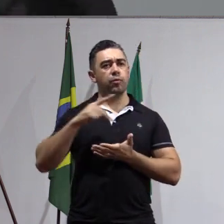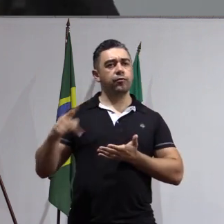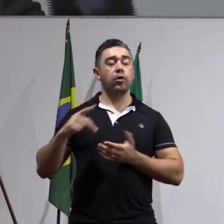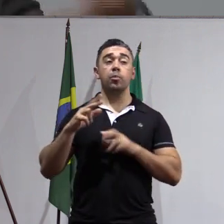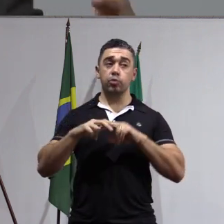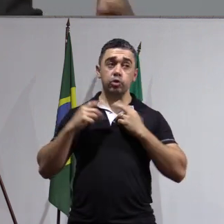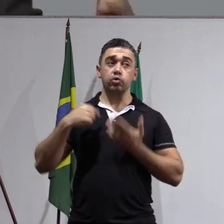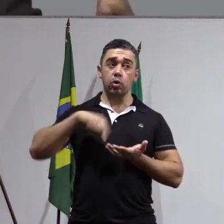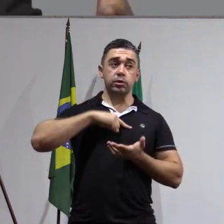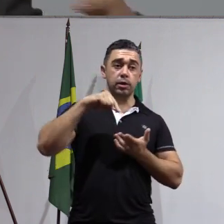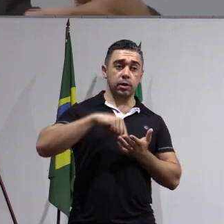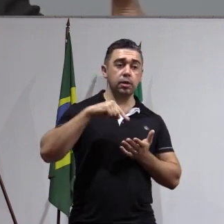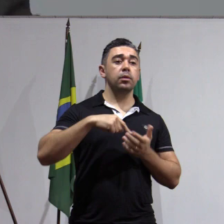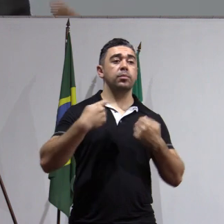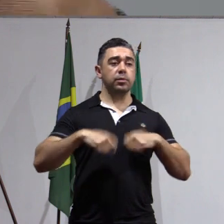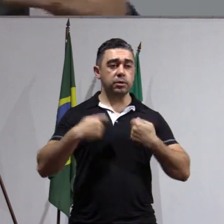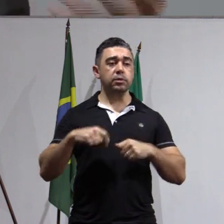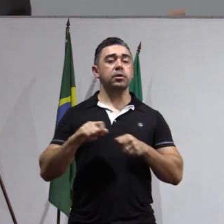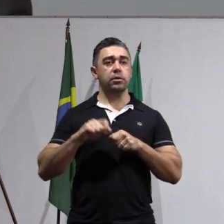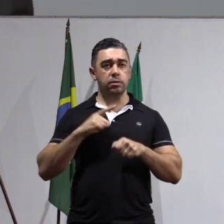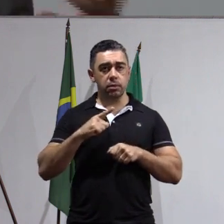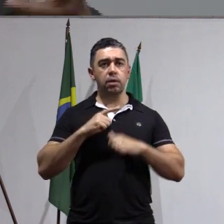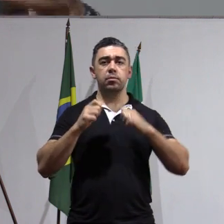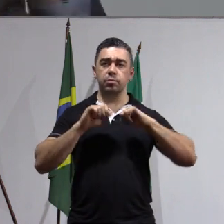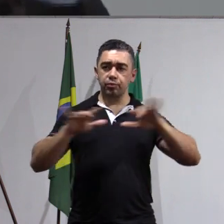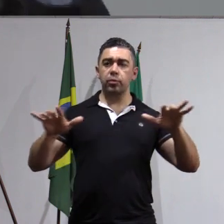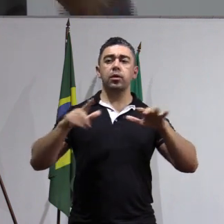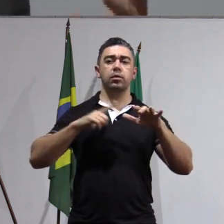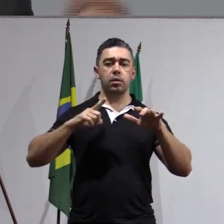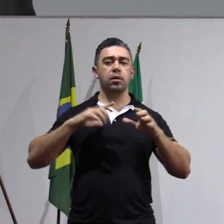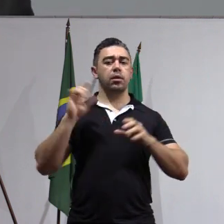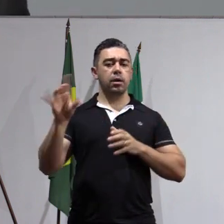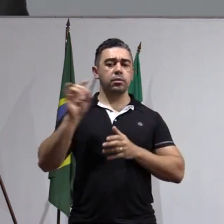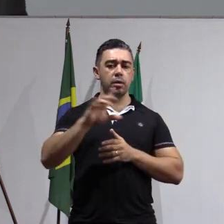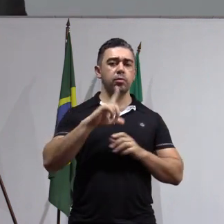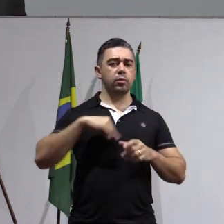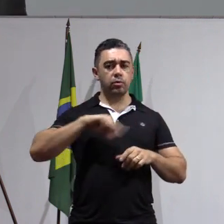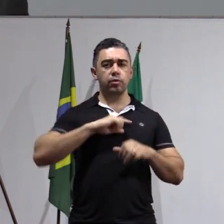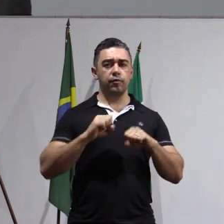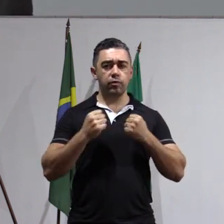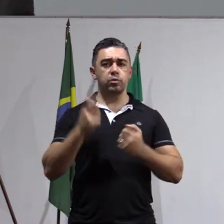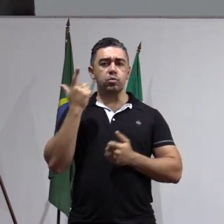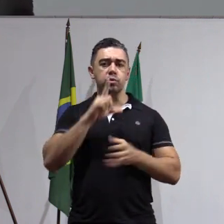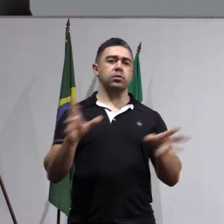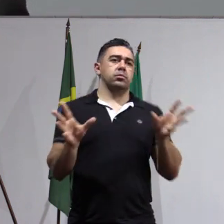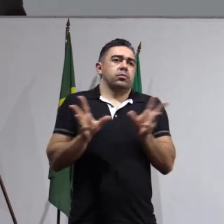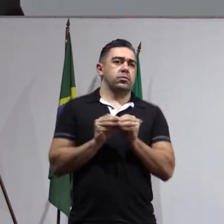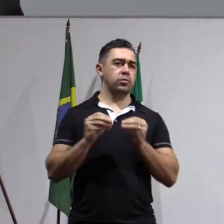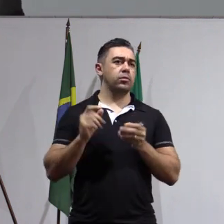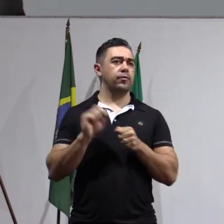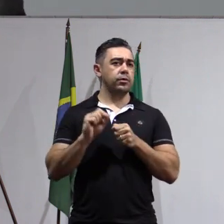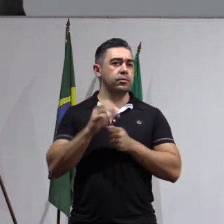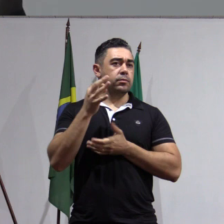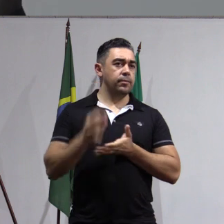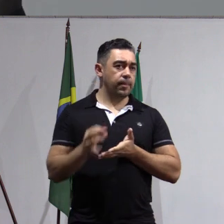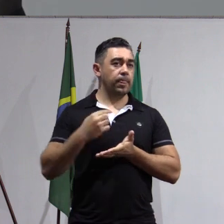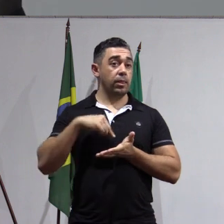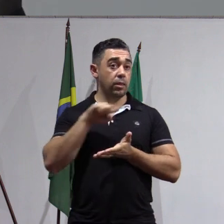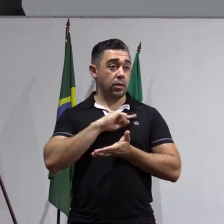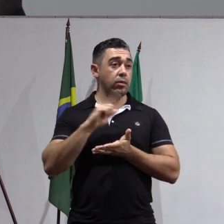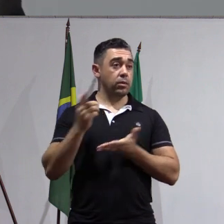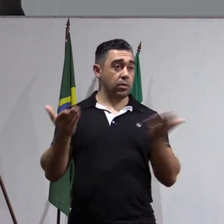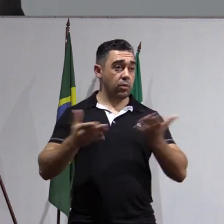processo, que eu acho que tem que capilarizar, que tem que ir às bases para fazer esse esforço para chegar numa síntese. Aquilo que nós